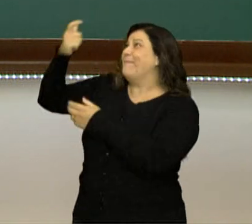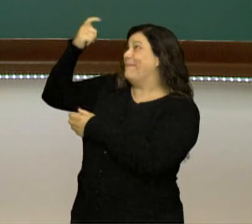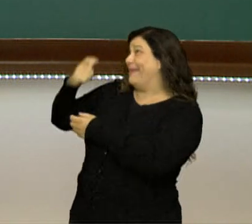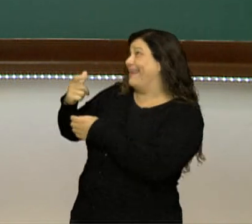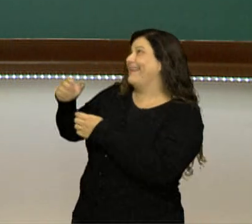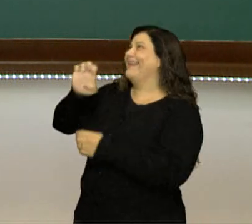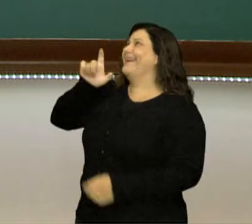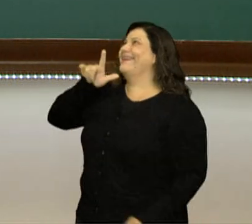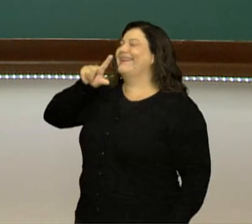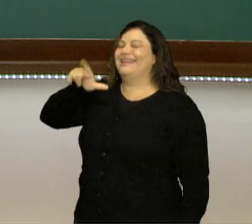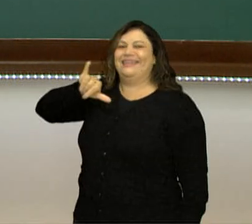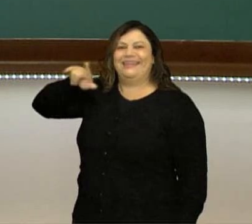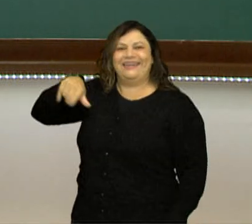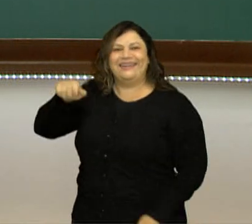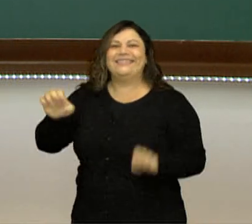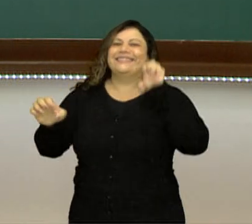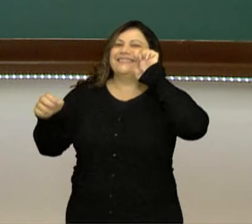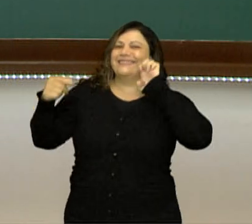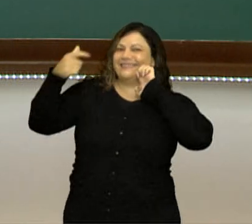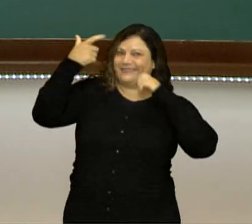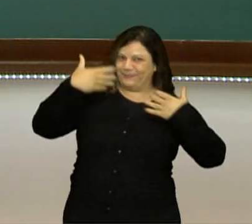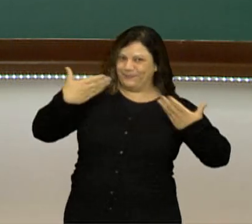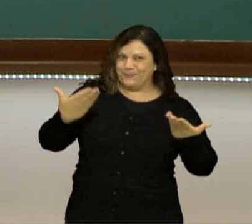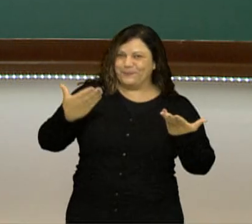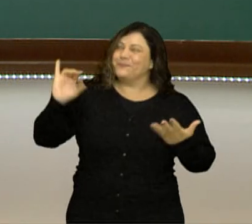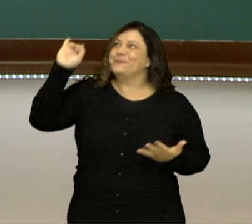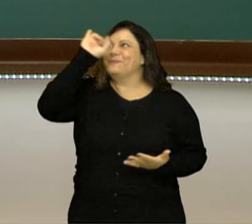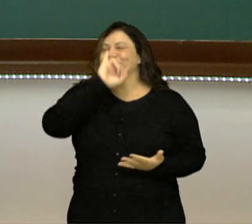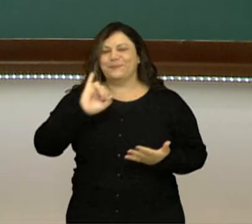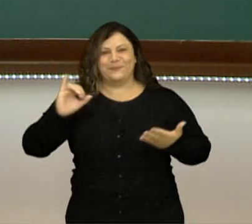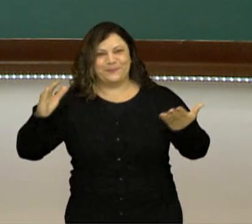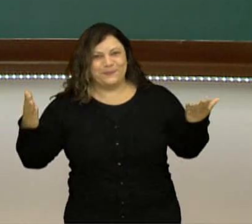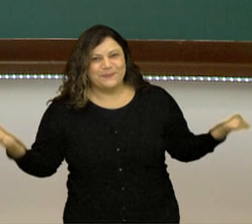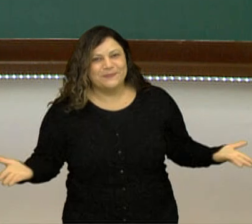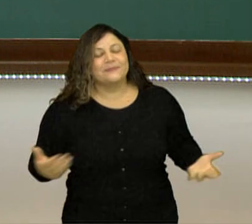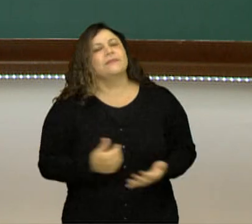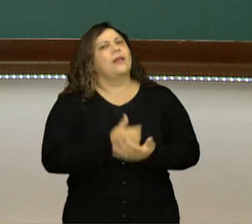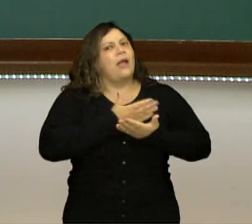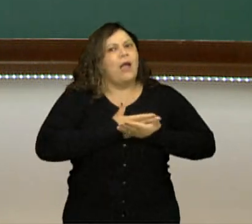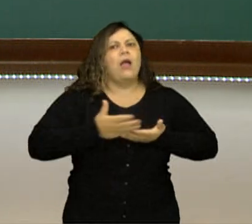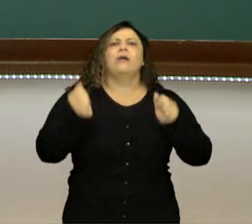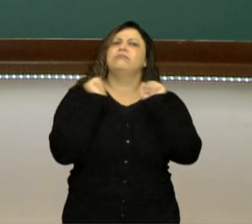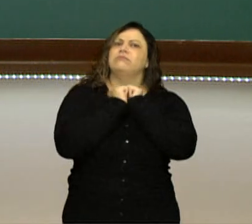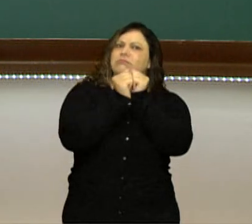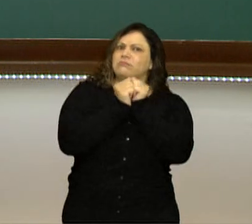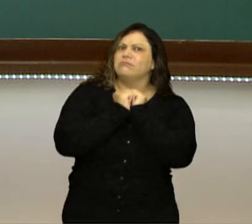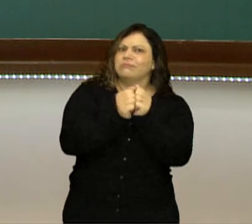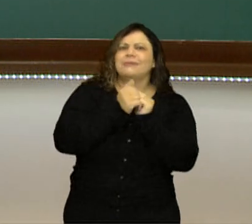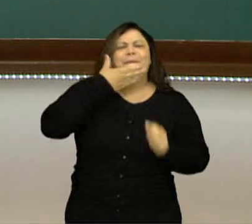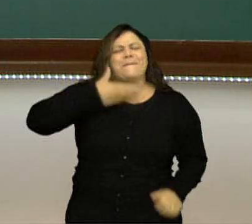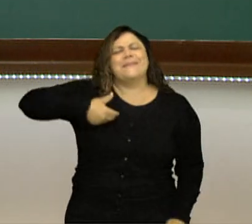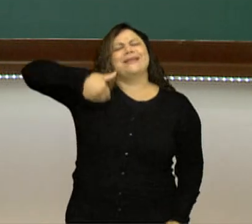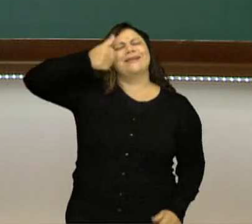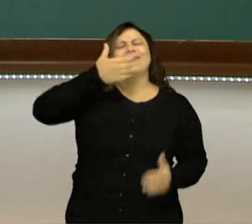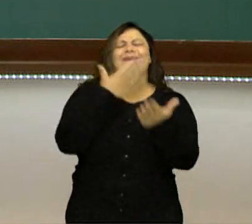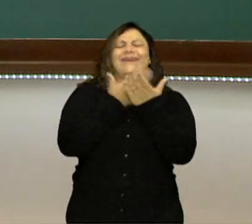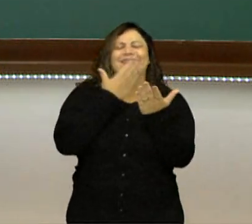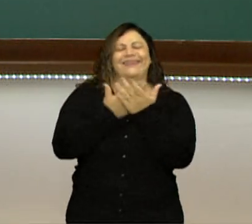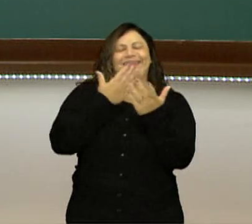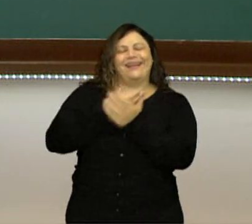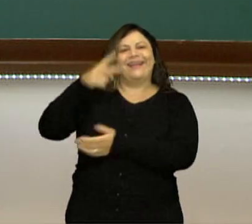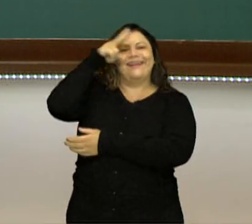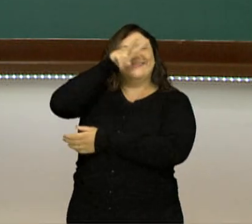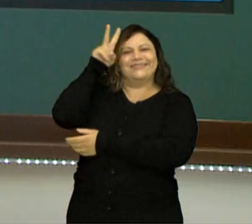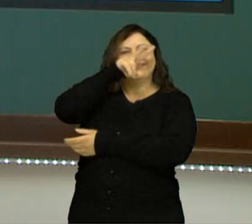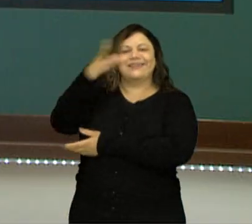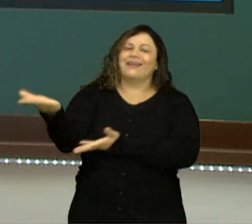oi pra ela. E nós vamos juntos para a melhor aula, a aula que você curte. Vem com a gente para a aula de História.